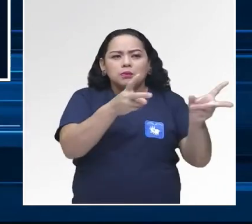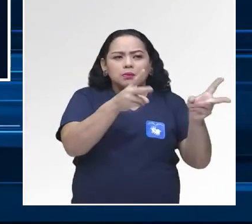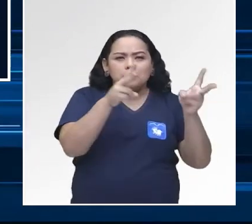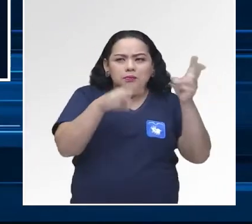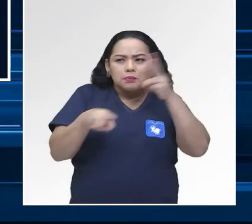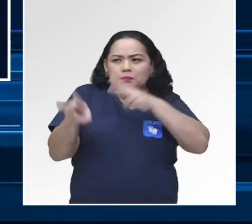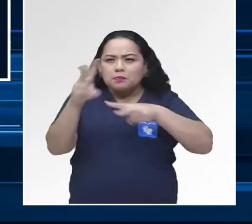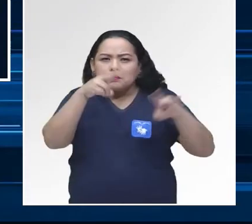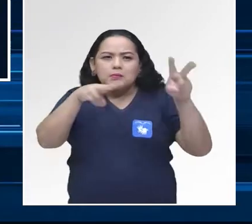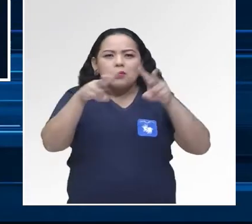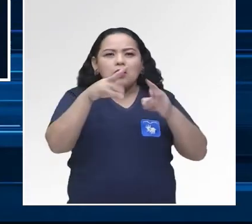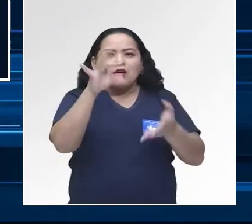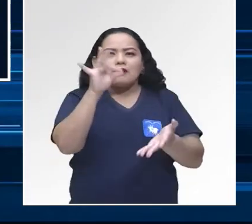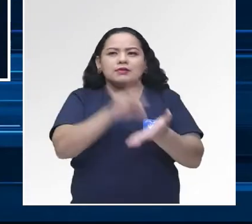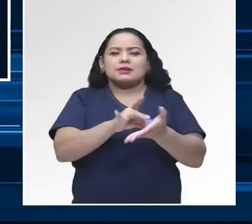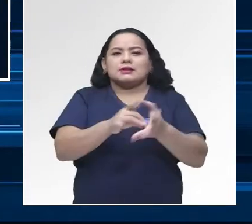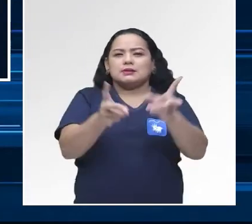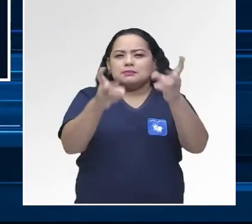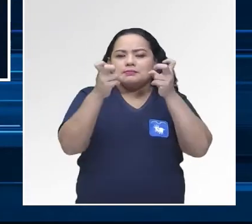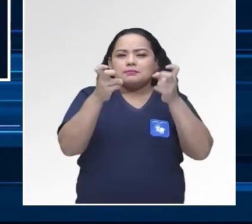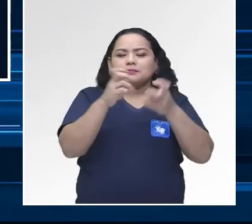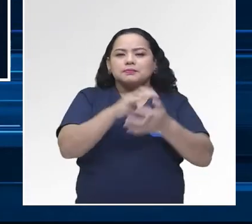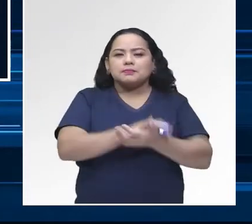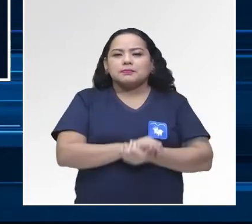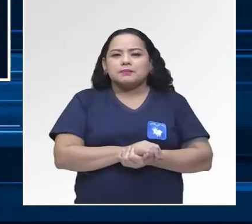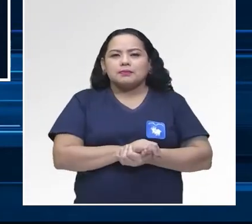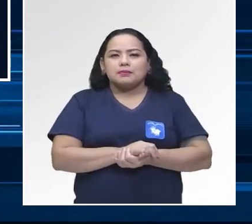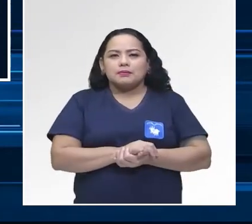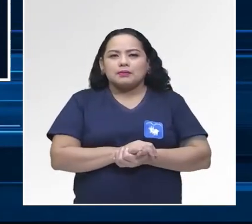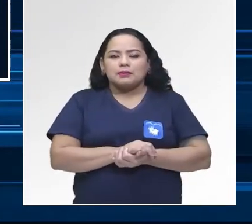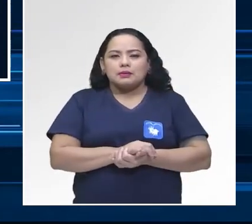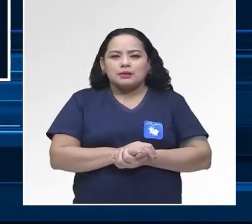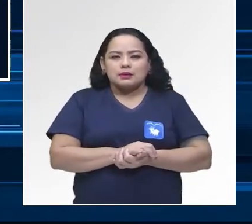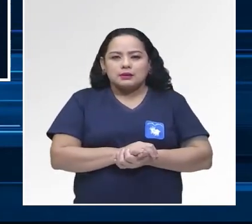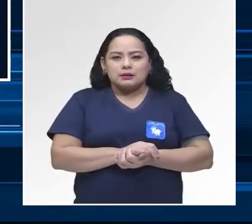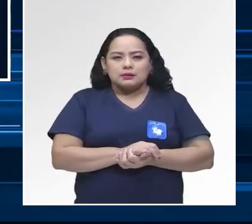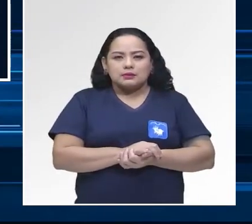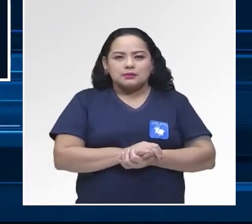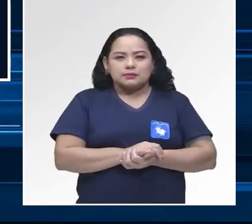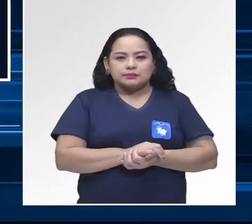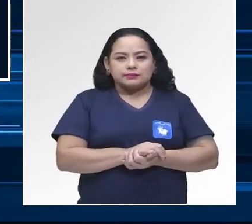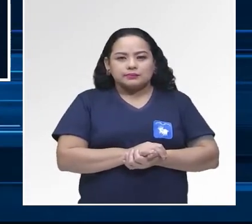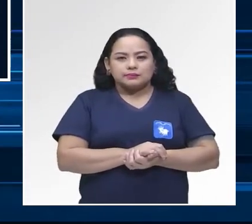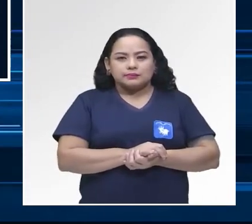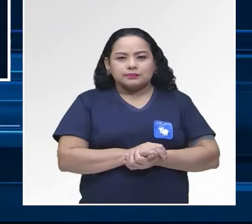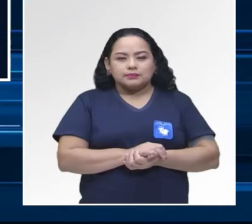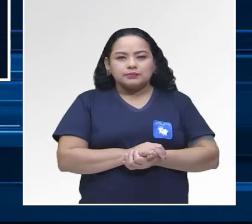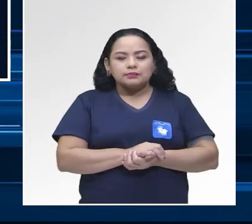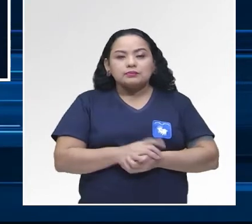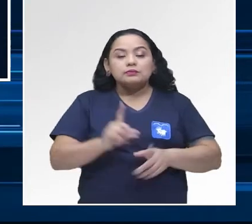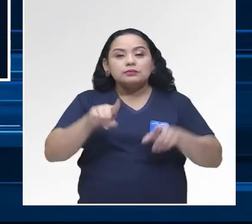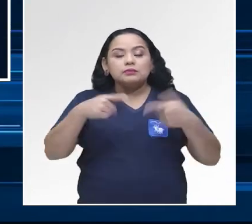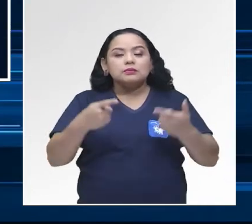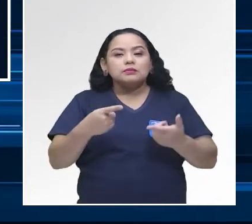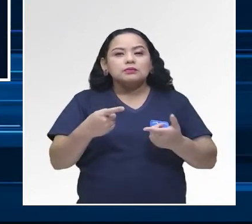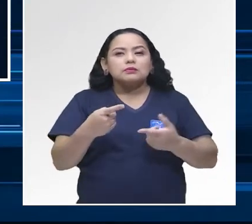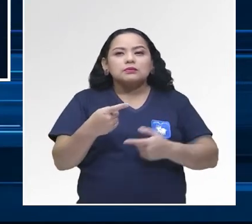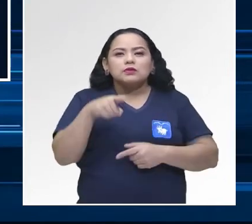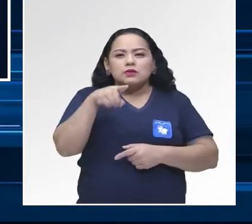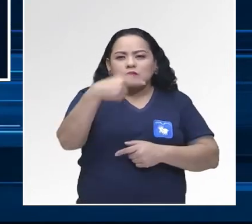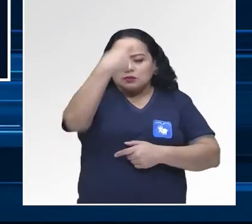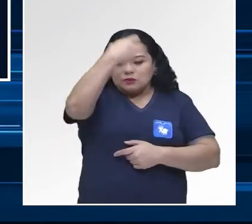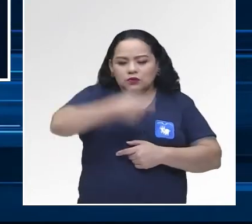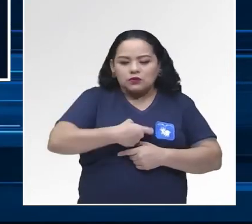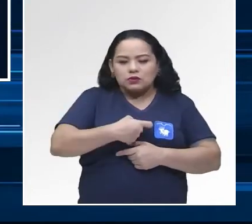a realidade, né? Você observa a realidade. E você começa a criar